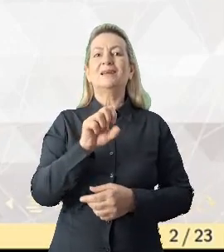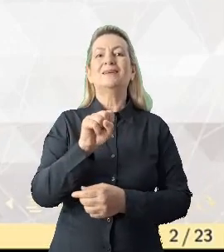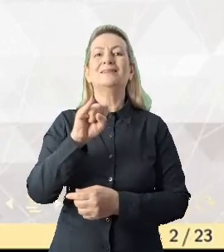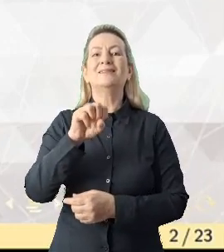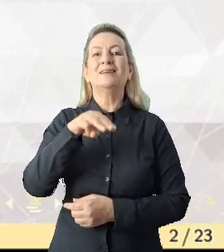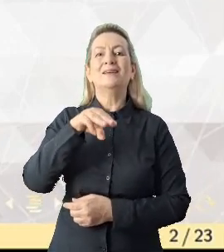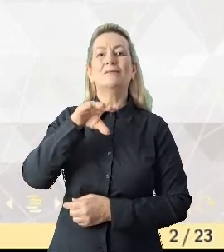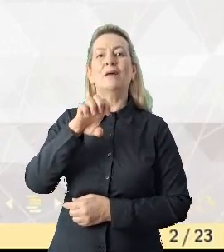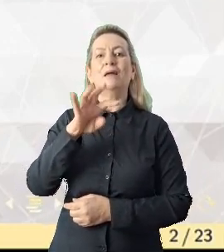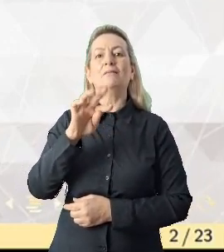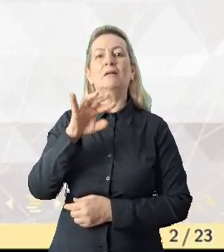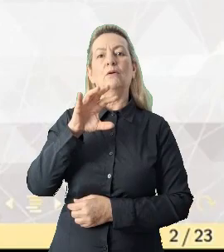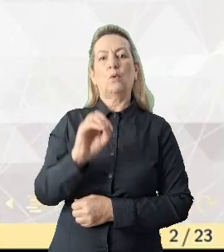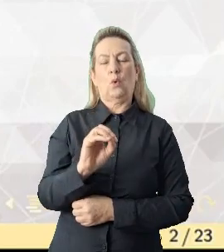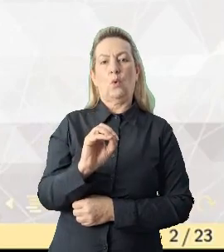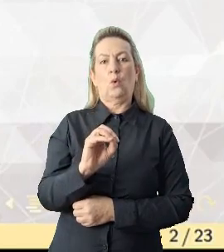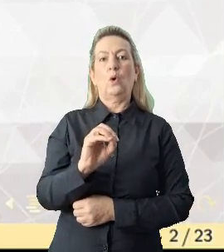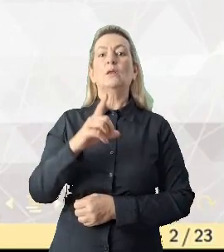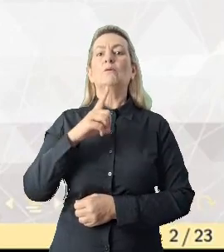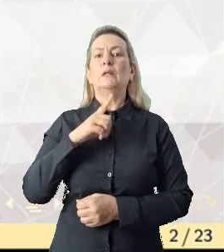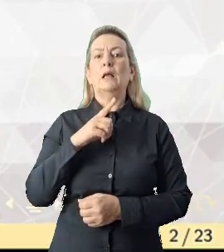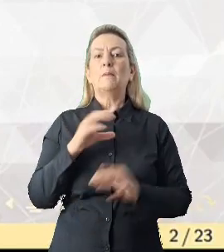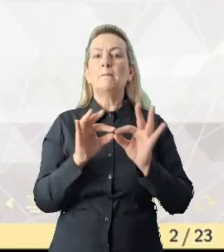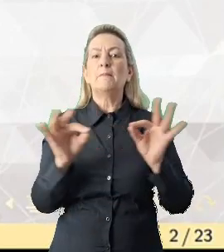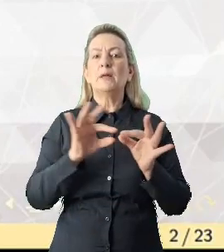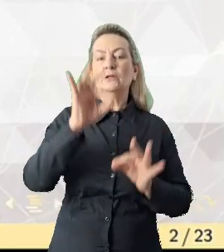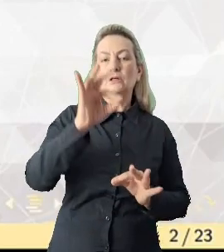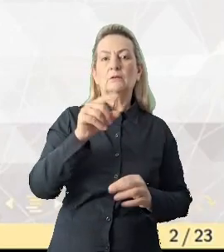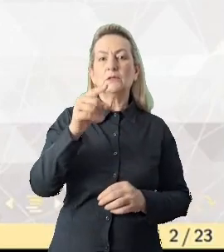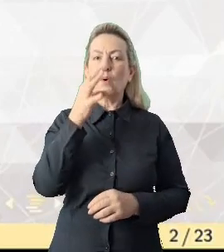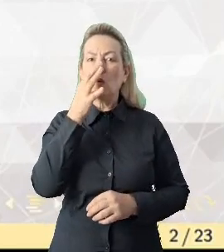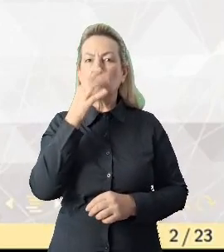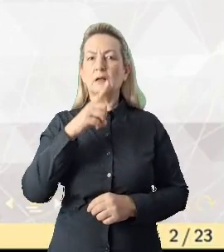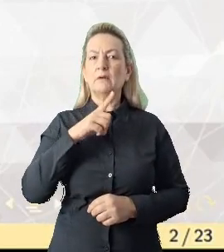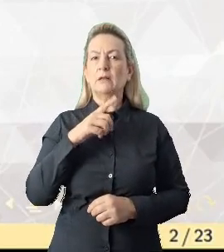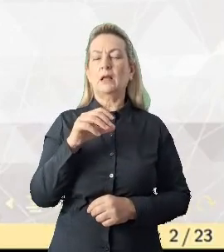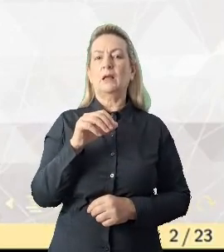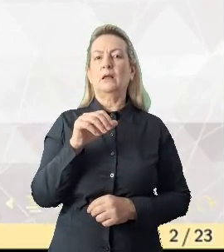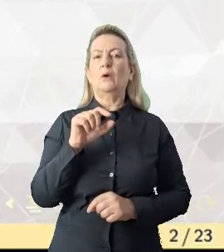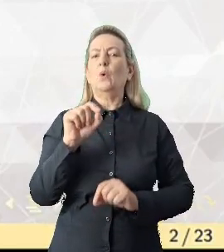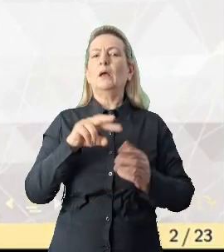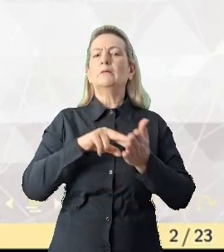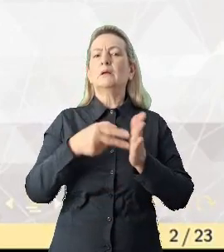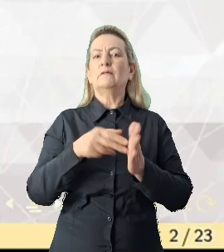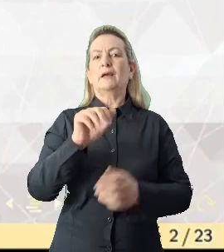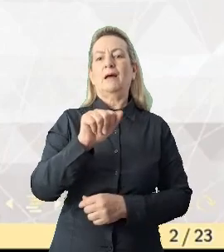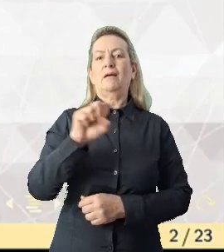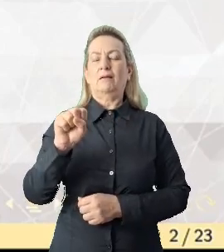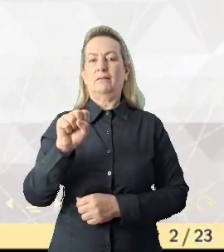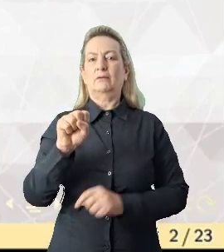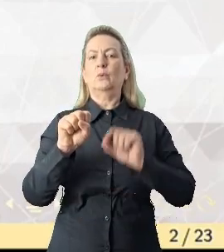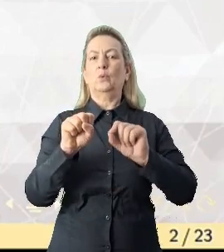são simétricos, muito pelo contrário, né? Então, nós temos uma medida para avaliar se as tuas observações realmente elas são ou